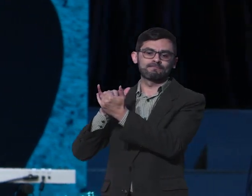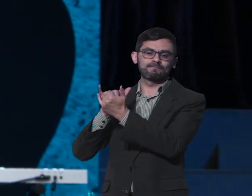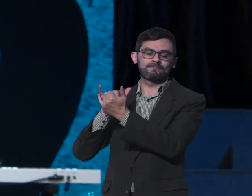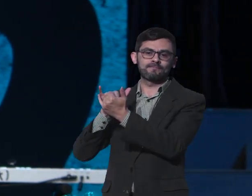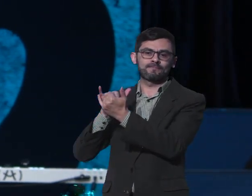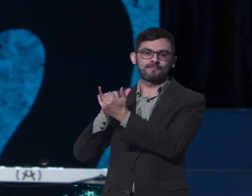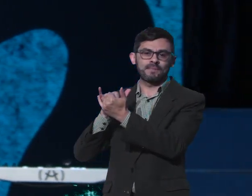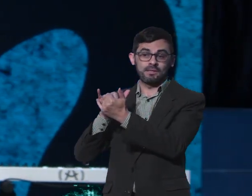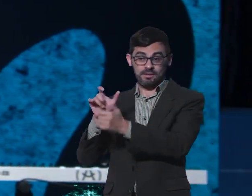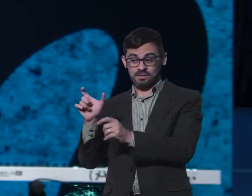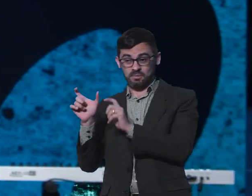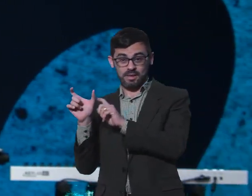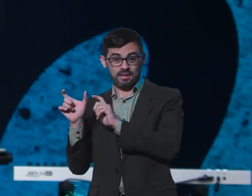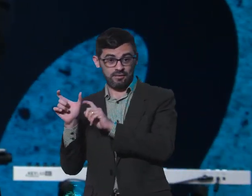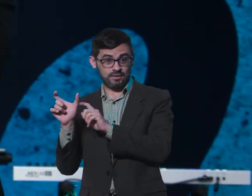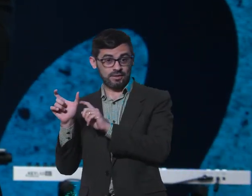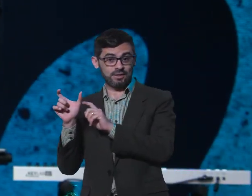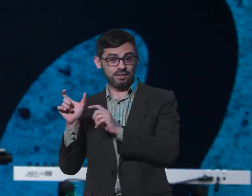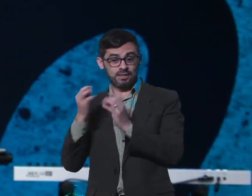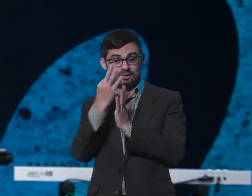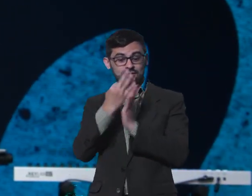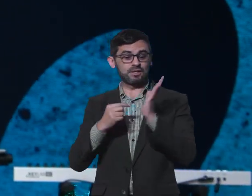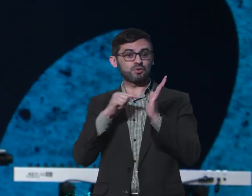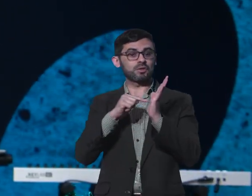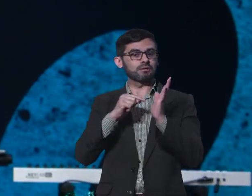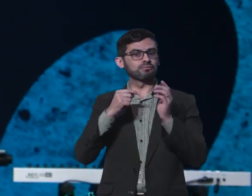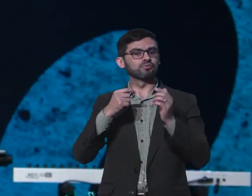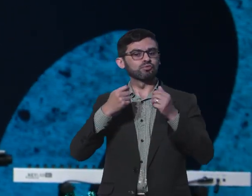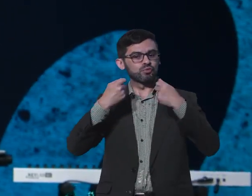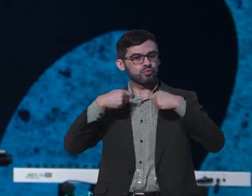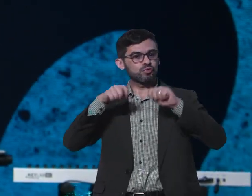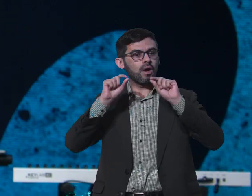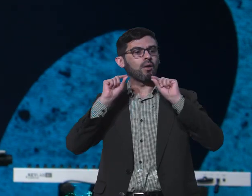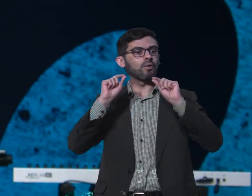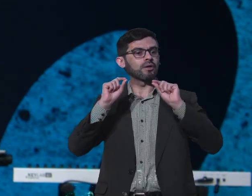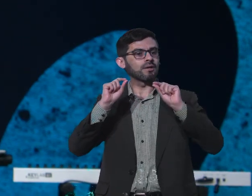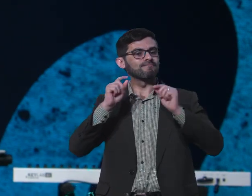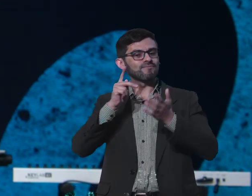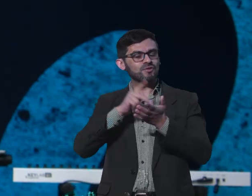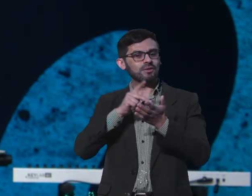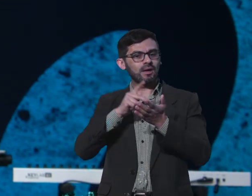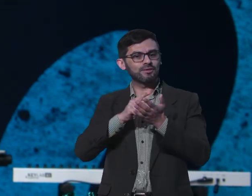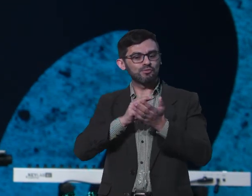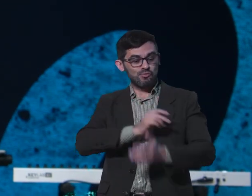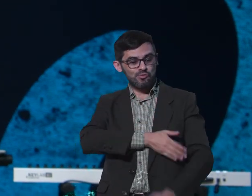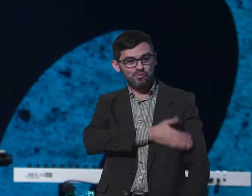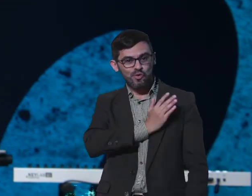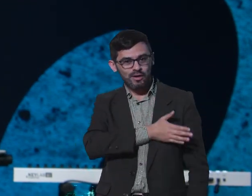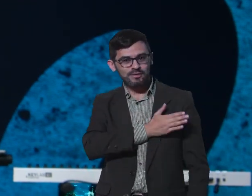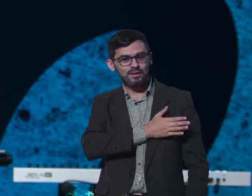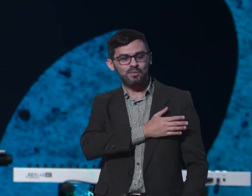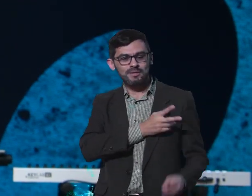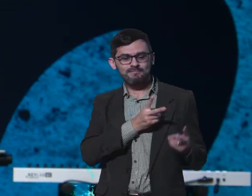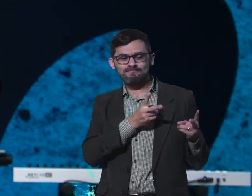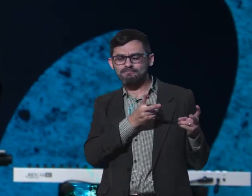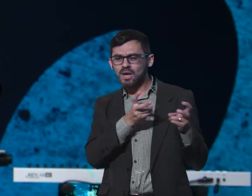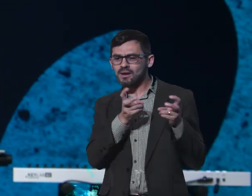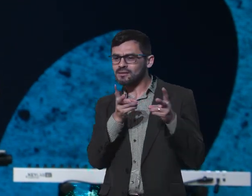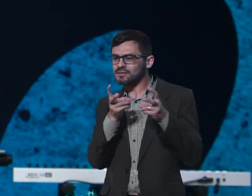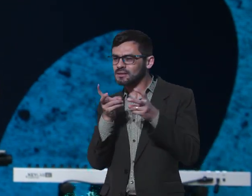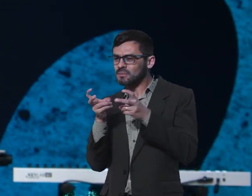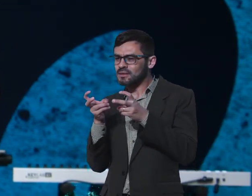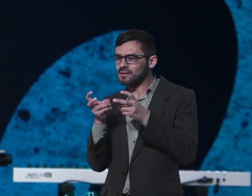A palavra et, nesse texto, nos traz esse tipo de coração. Olhar para as coisas